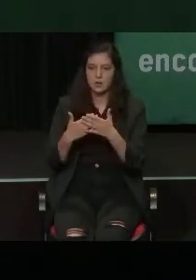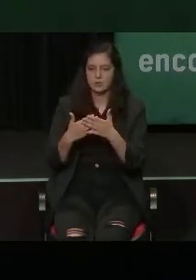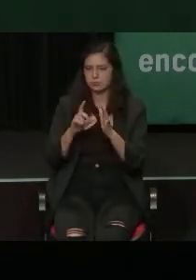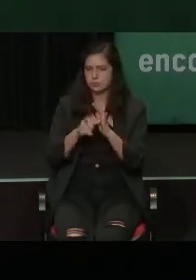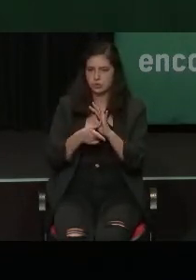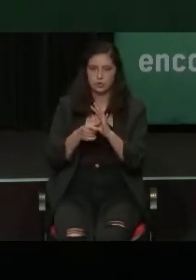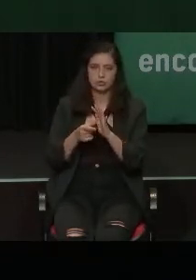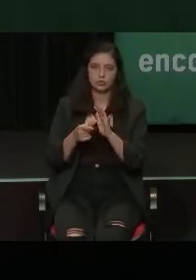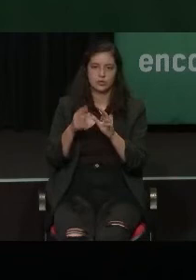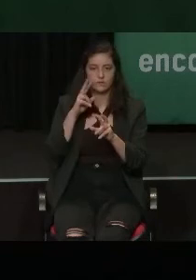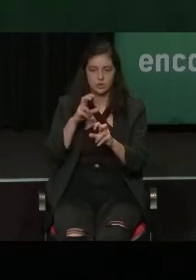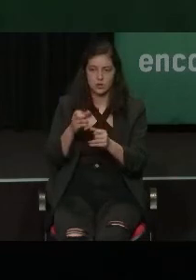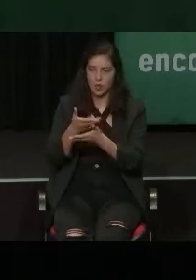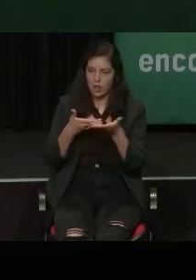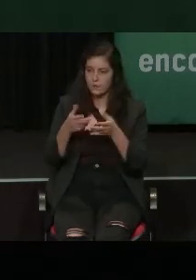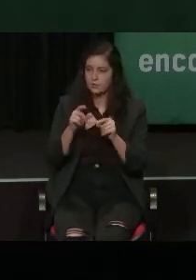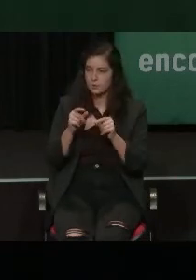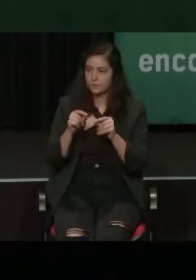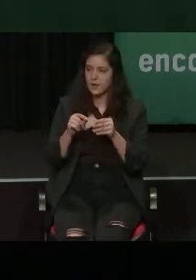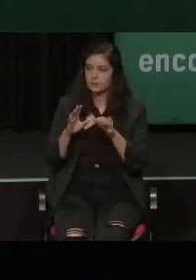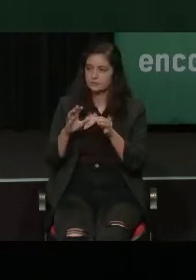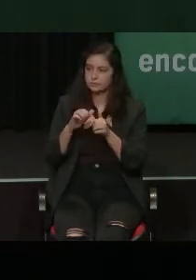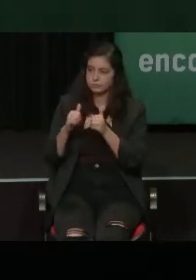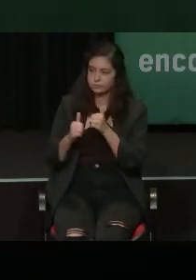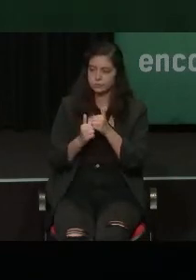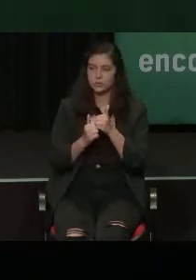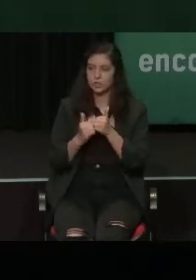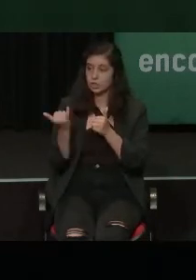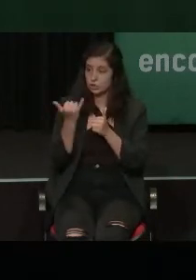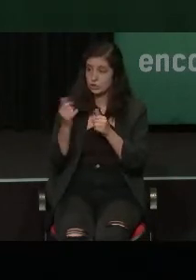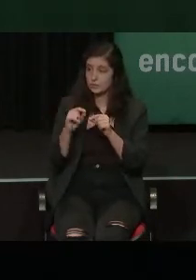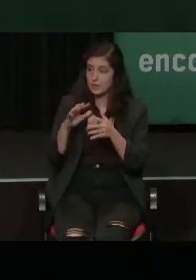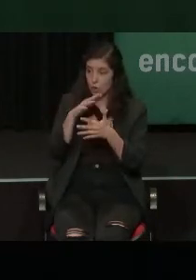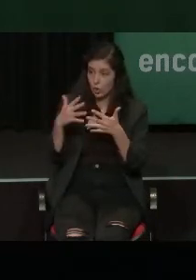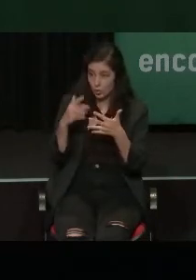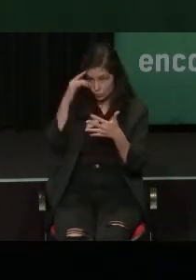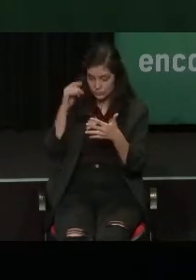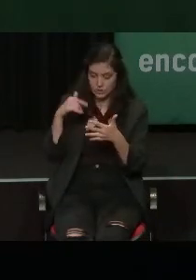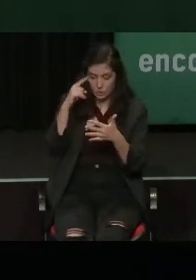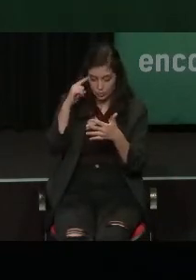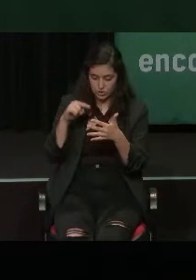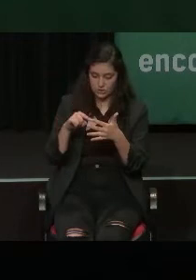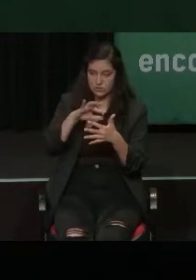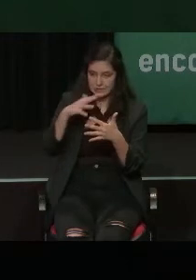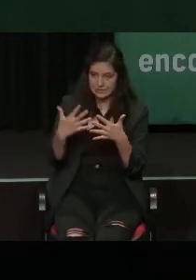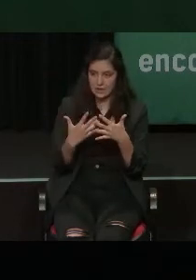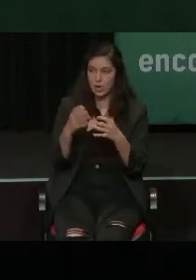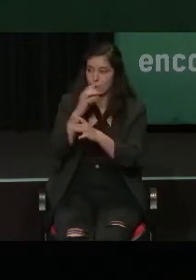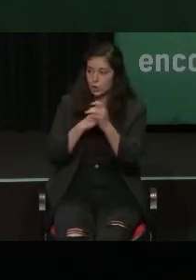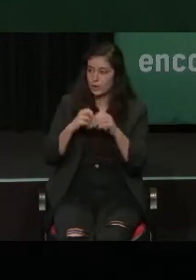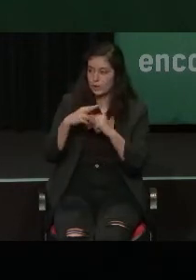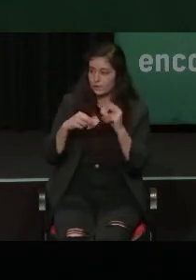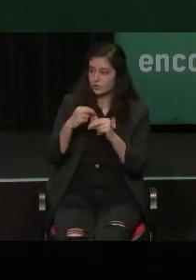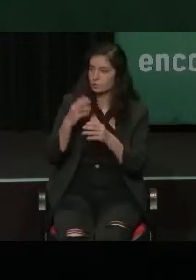investigação colaborativa, mas também nas parcerias institucionais e nas 5 missões do Horizonte Europa, no European Innovation